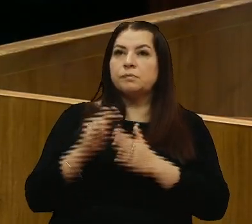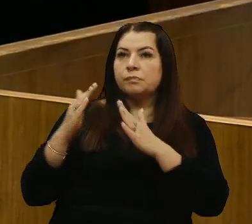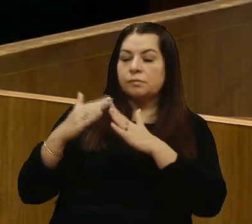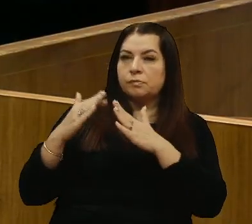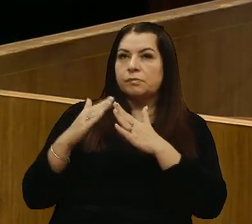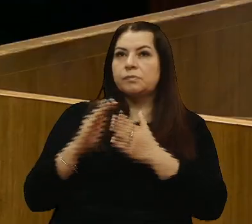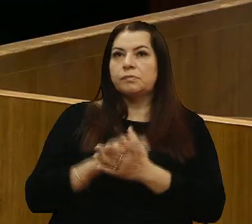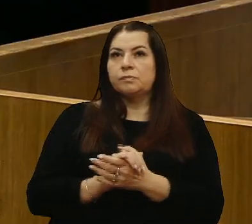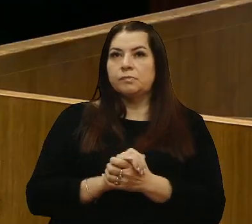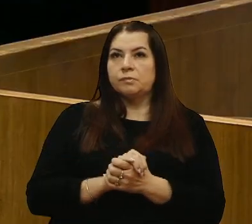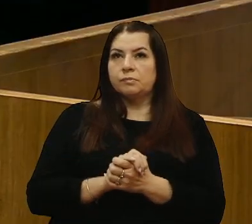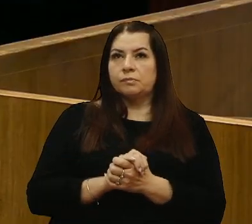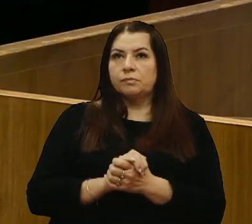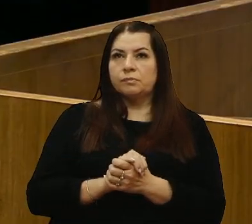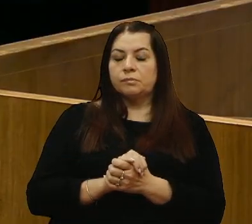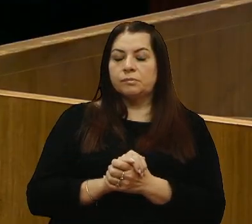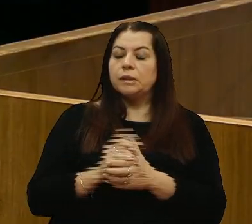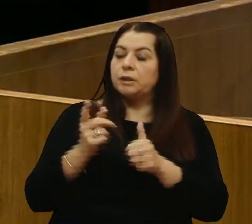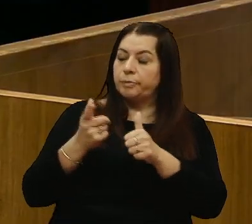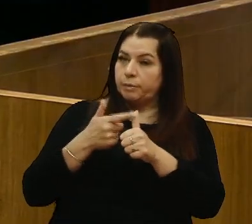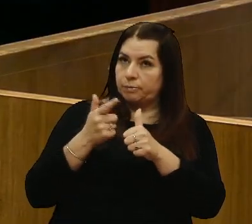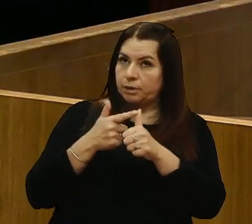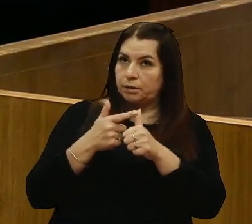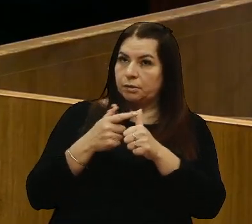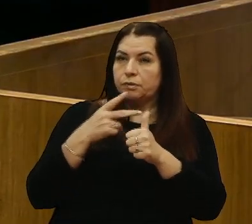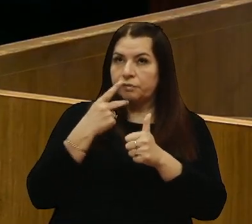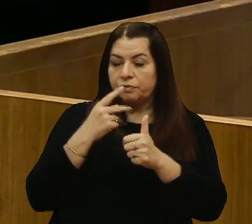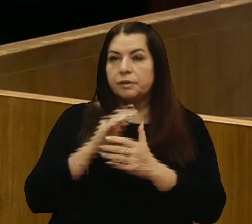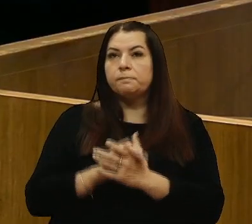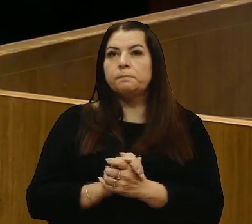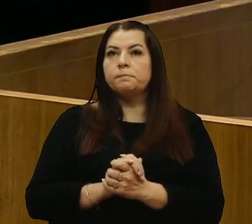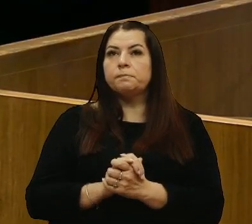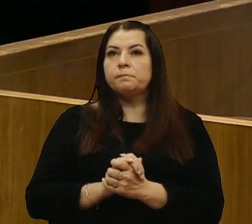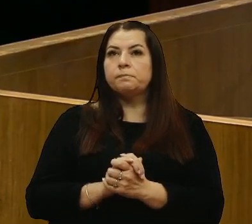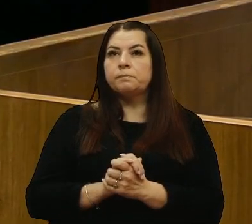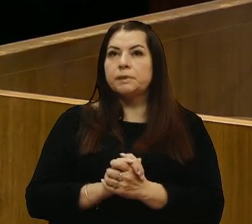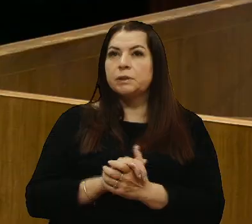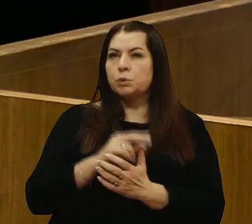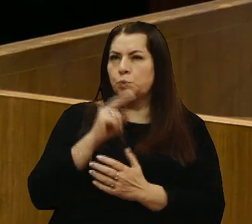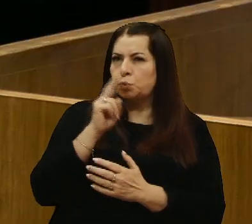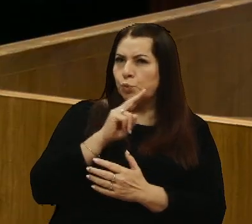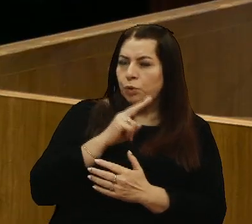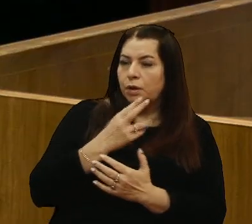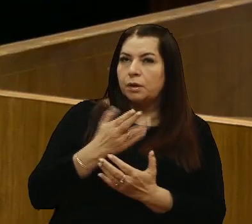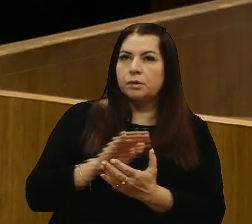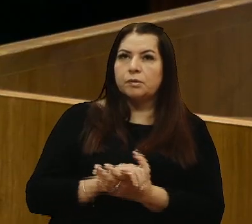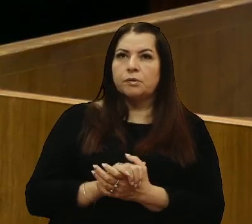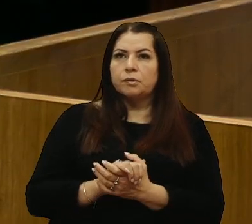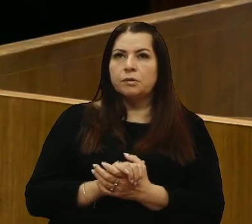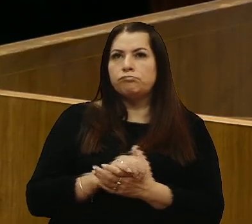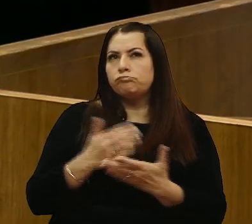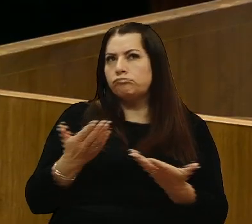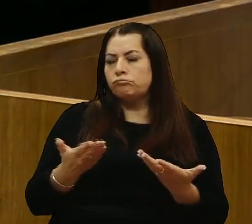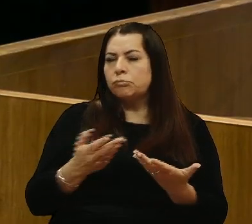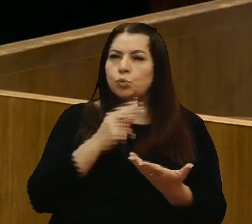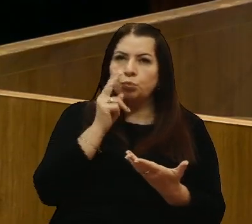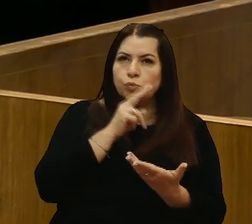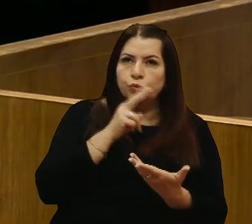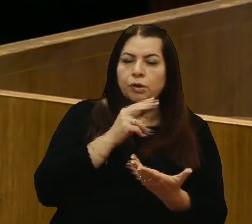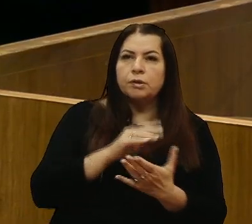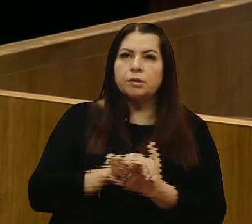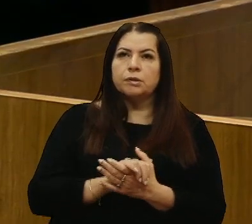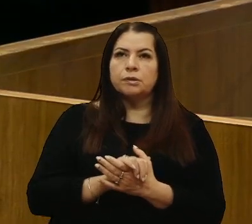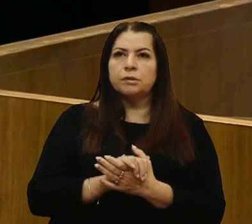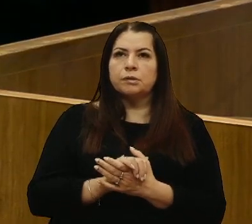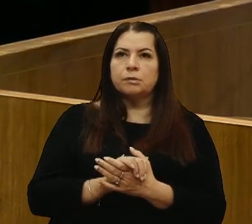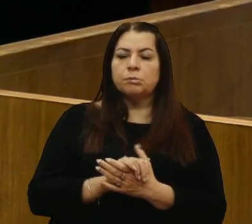casa, primeiro eu queria falar que a urgência, o sentido de urgência